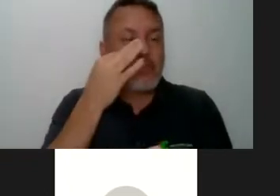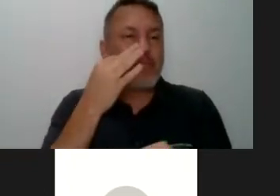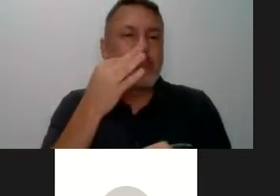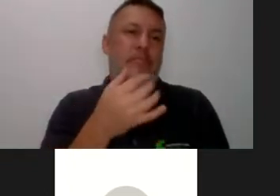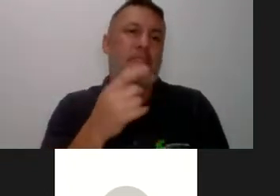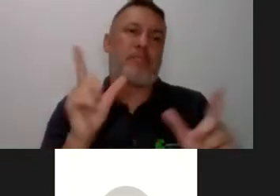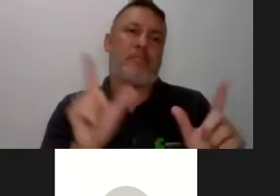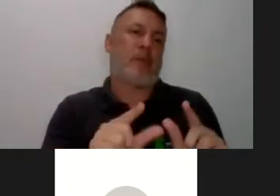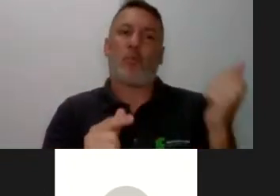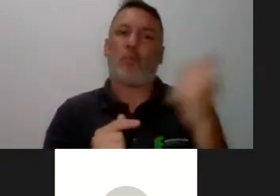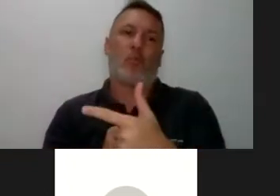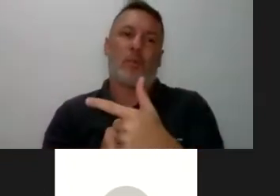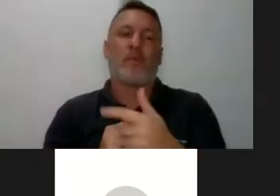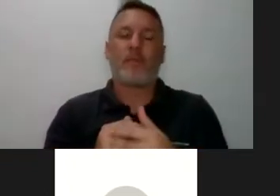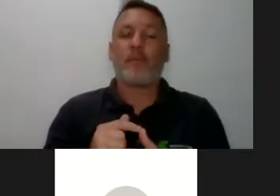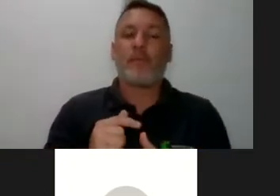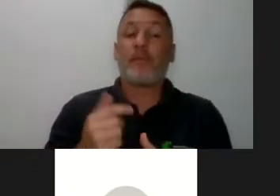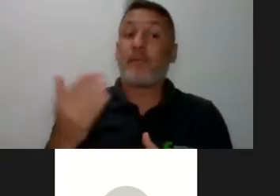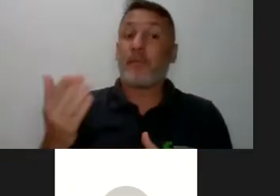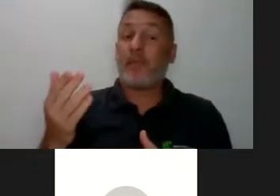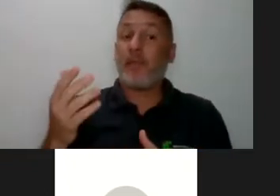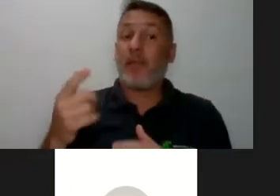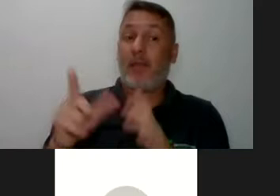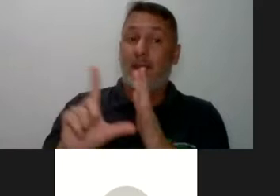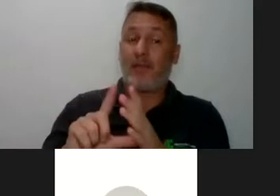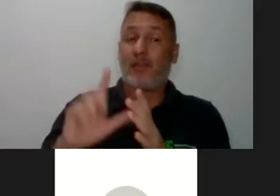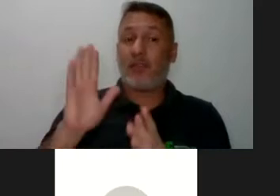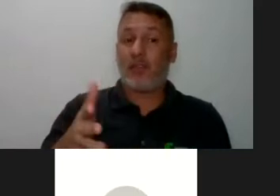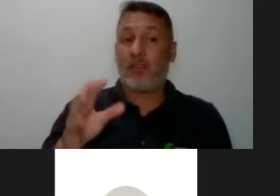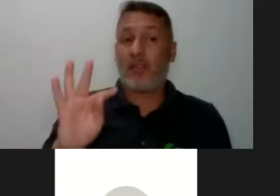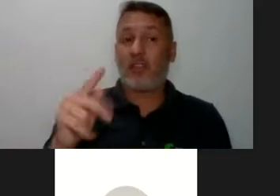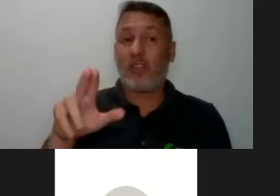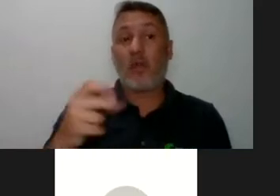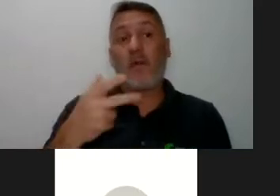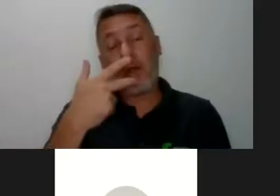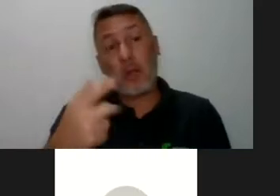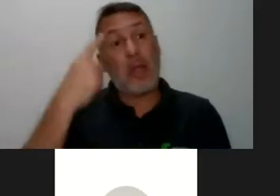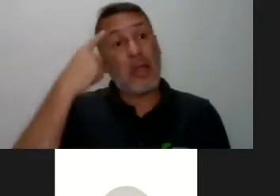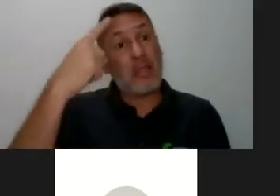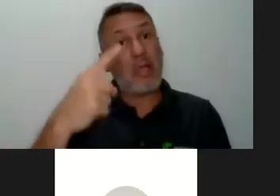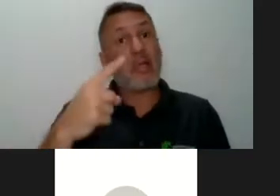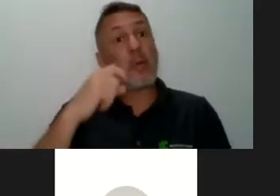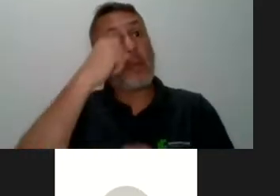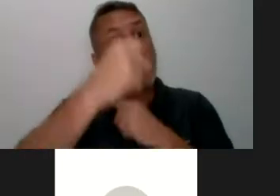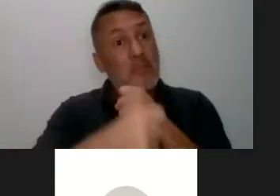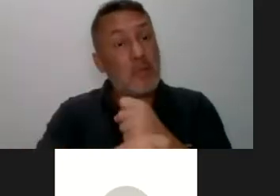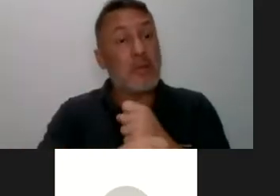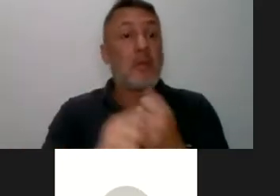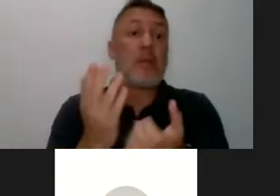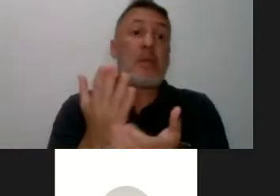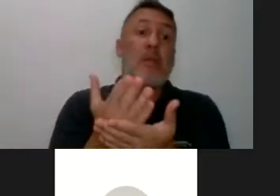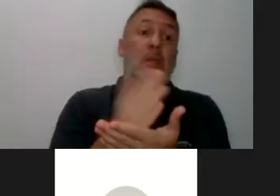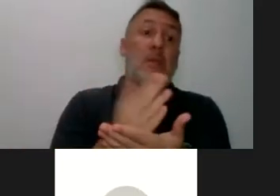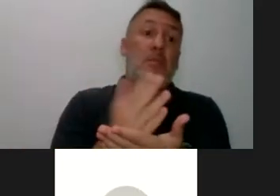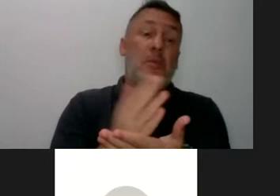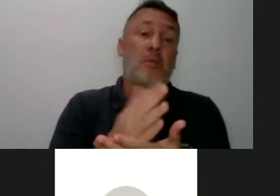deu aí, né, já uma ideia de fazer no próximo ano um formato híbrido, gostei muito da ideia, né, muitas coisas para pensar. E